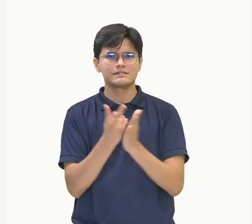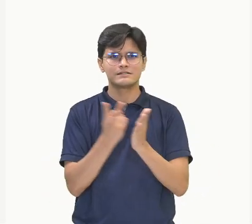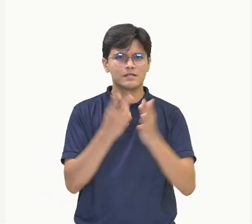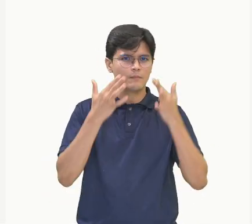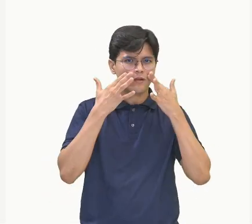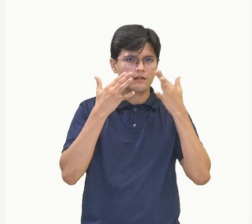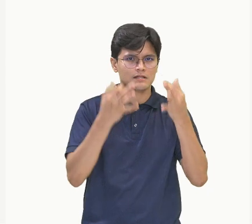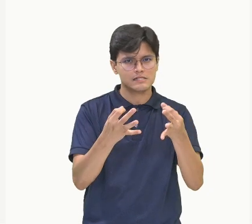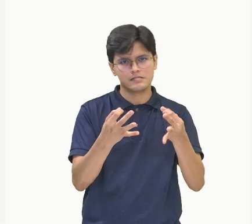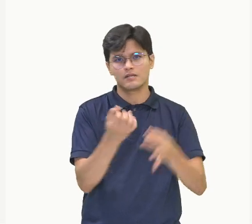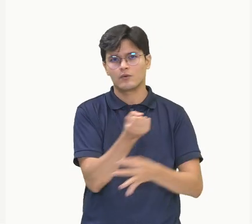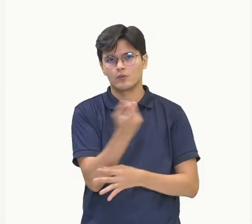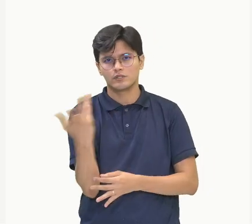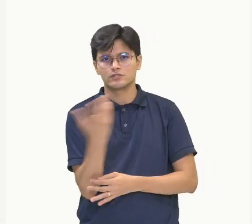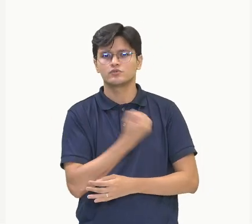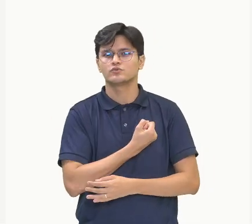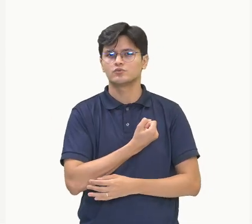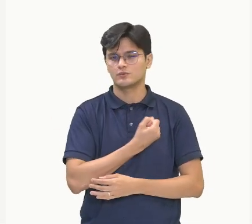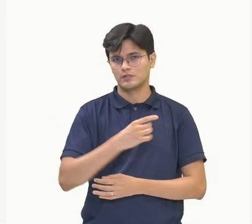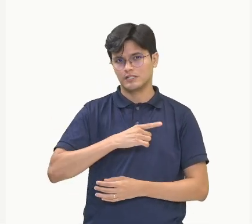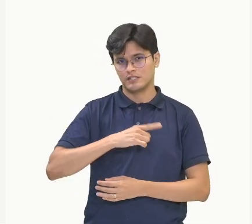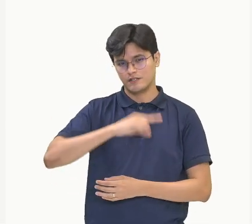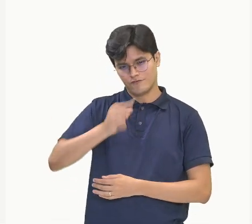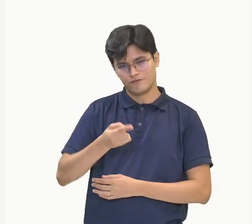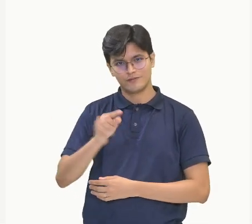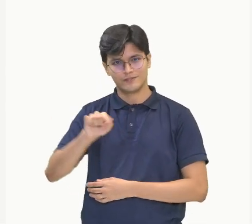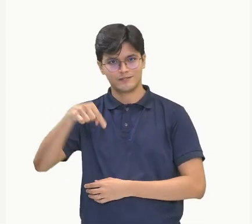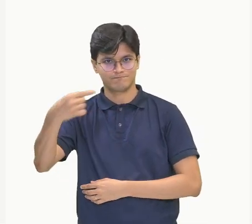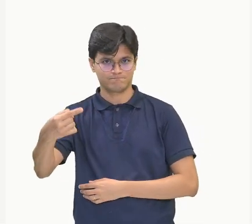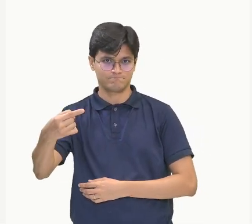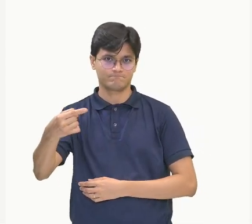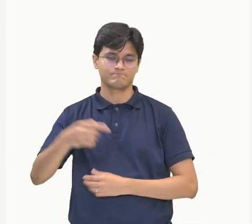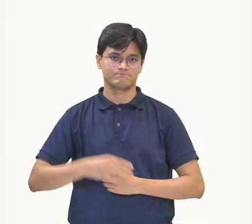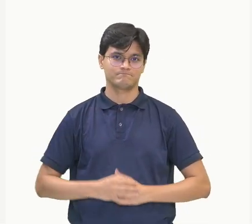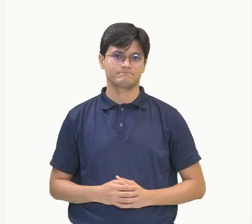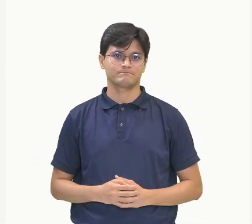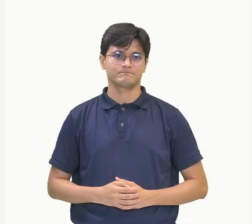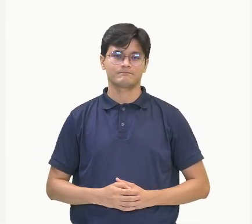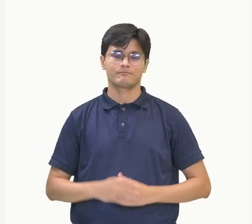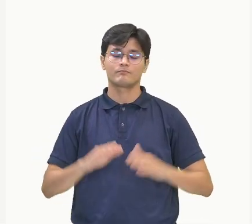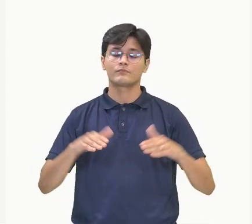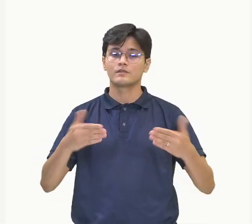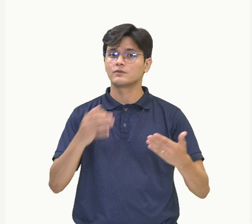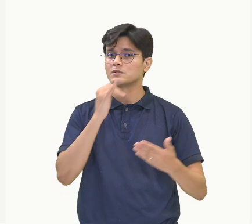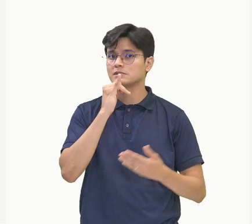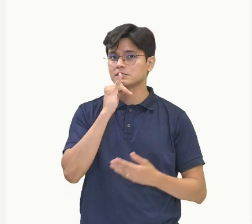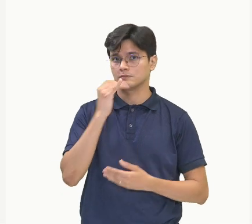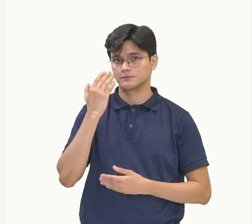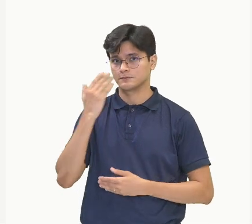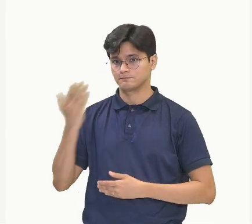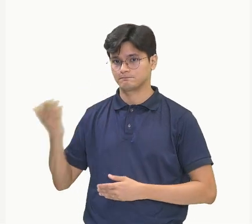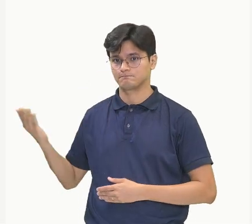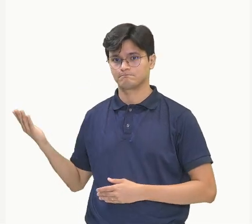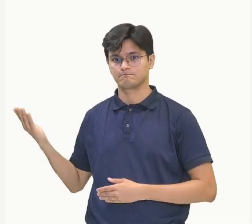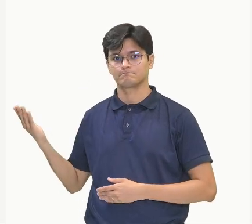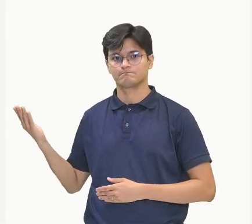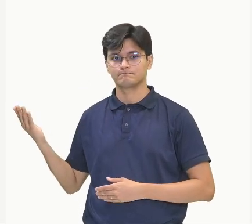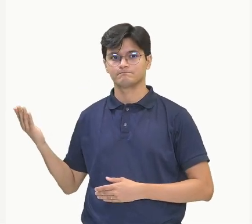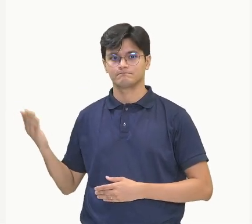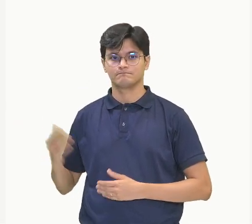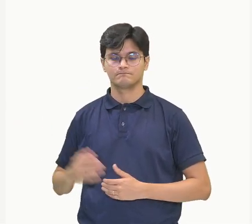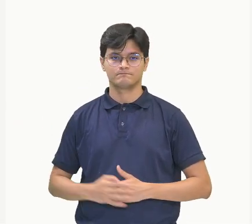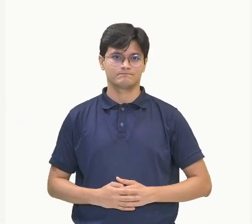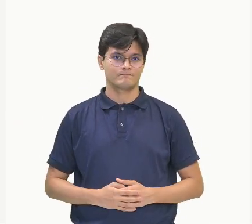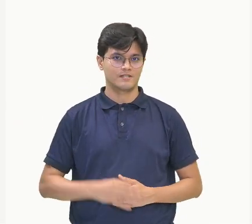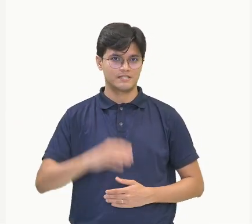quantidade de números que tem após a vírgula. Então aqui nesse caso, eu tenho uma casa após